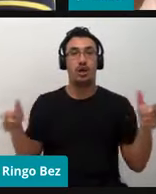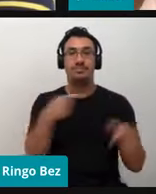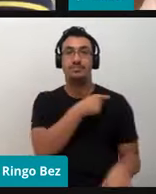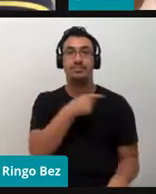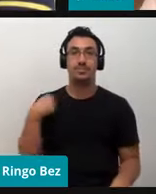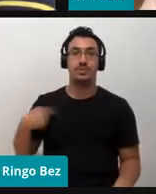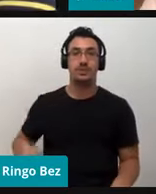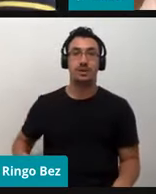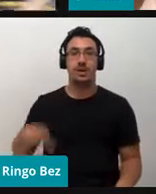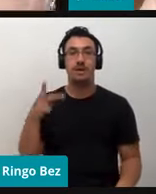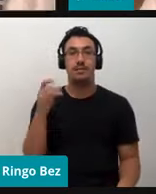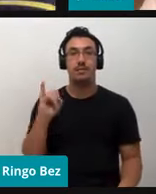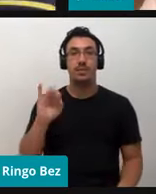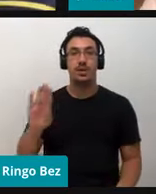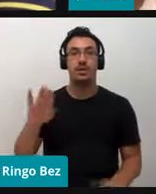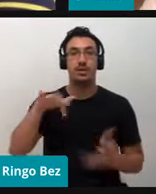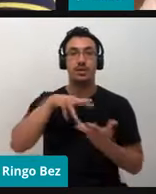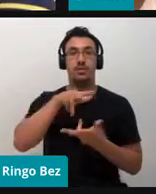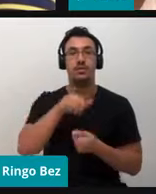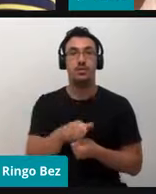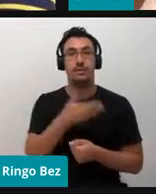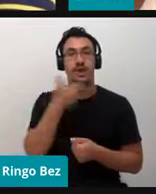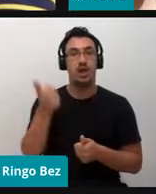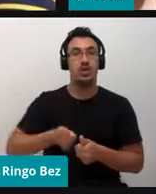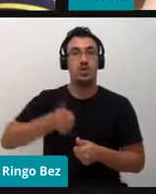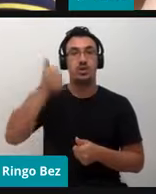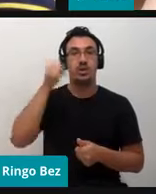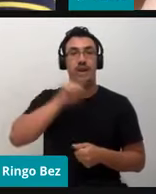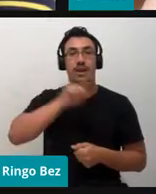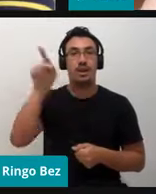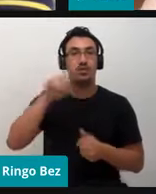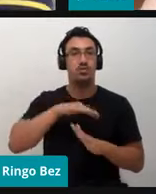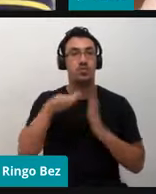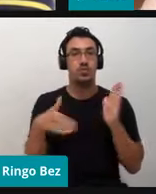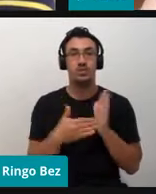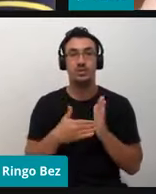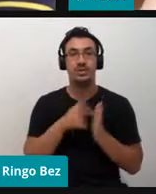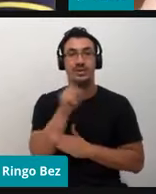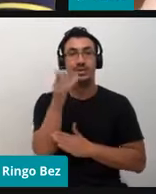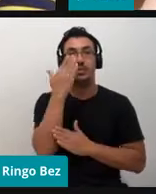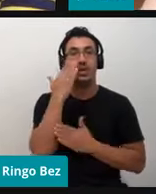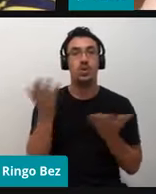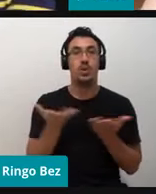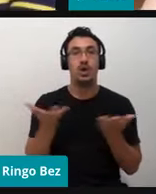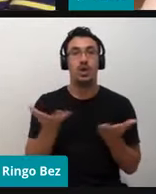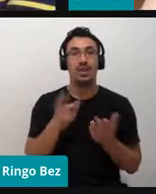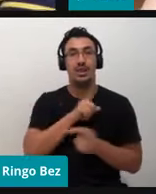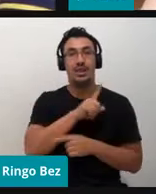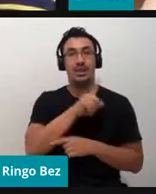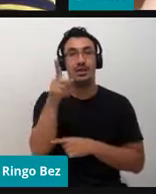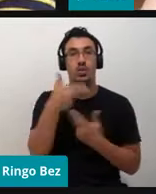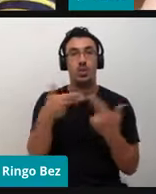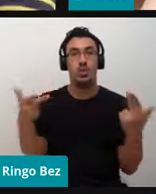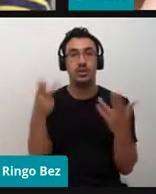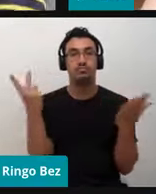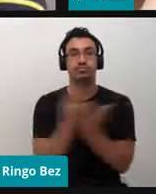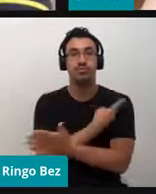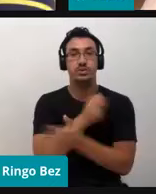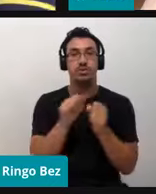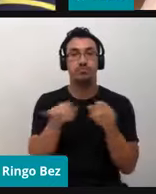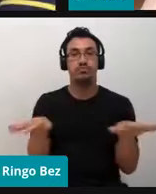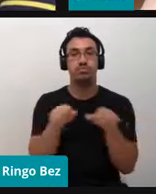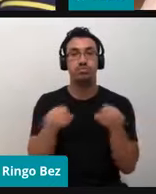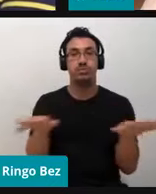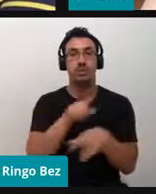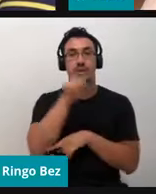do planeta, tudo é superlativo na China. E não é à toa que é de lá que vem essas epidemias ultimamente, dessa